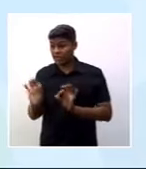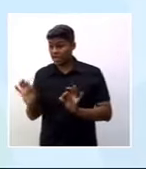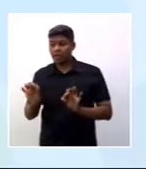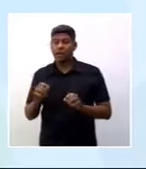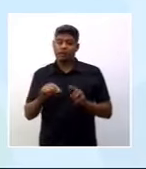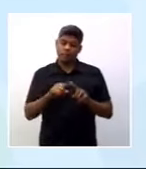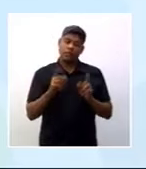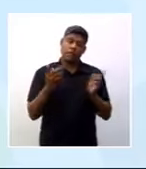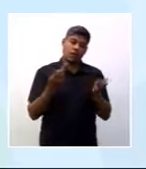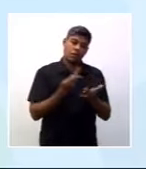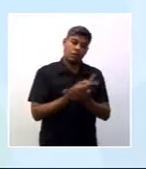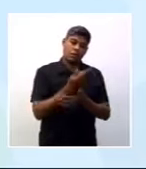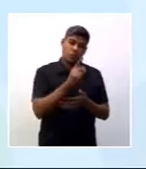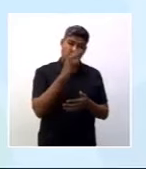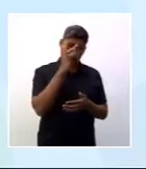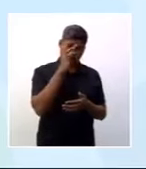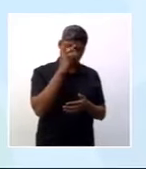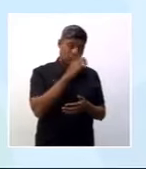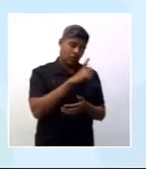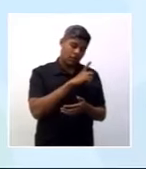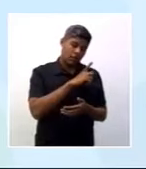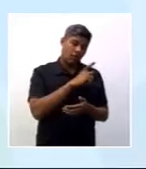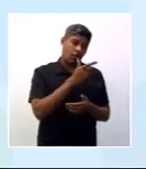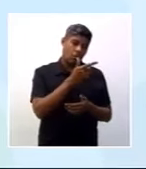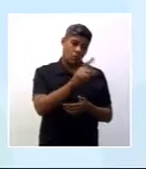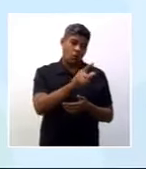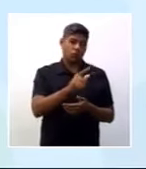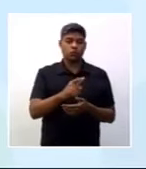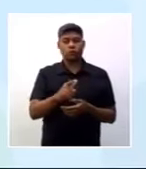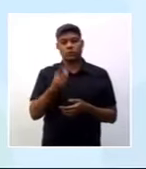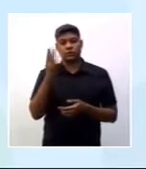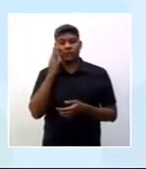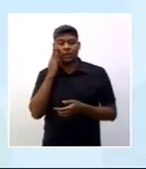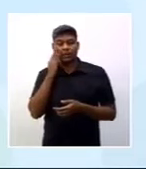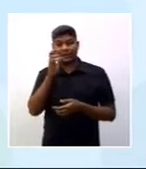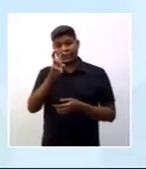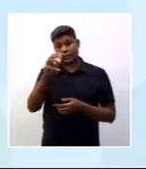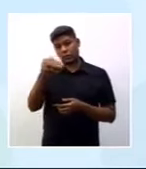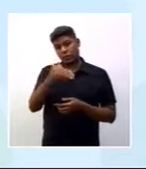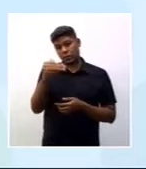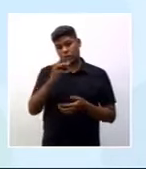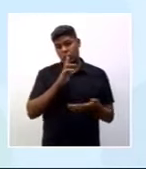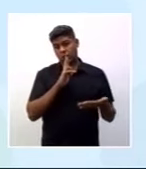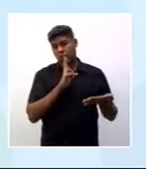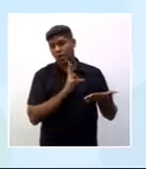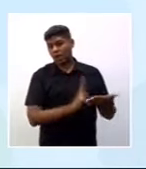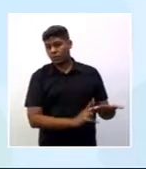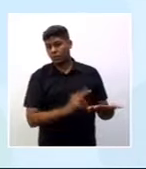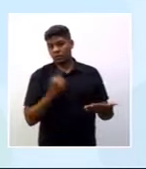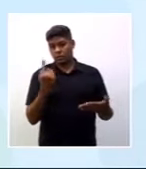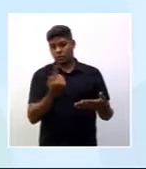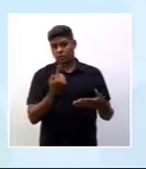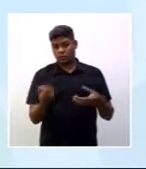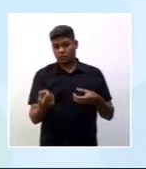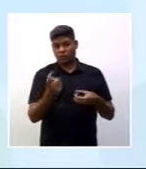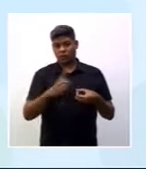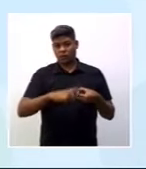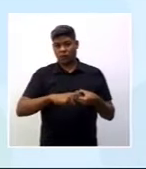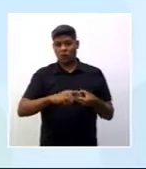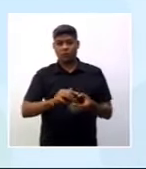mas pode ter acontecido com outra pessoa e teve outra consequência tá então cinco minutinhos aí para vocês responderem a gente já